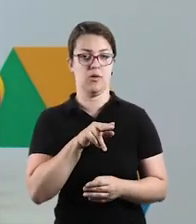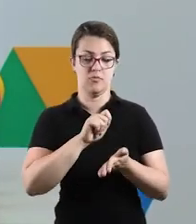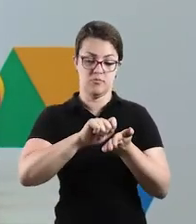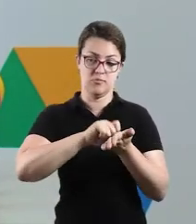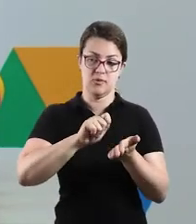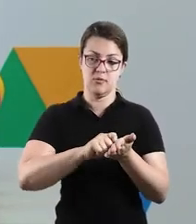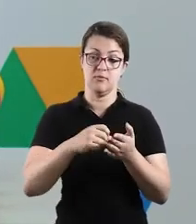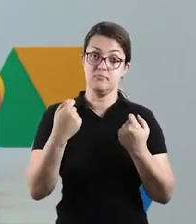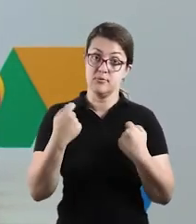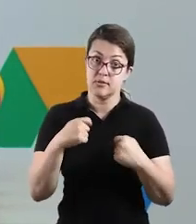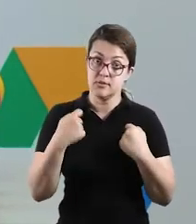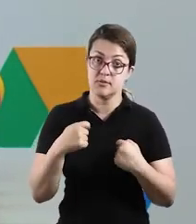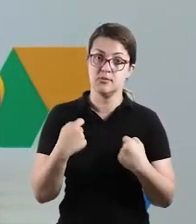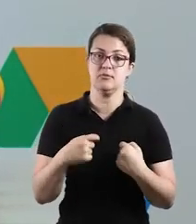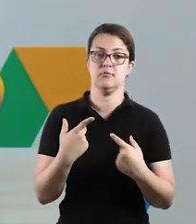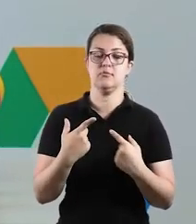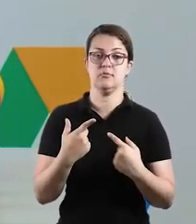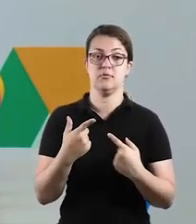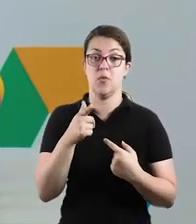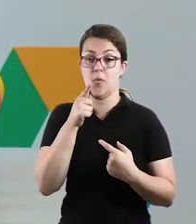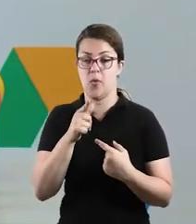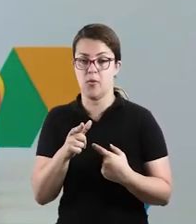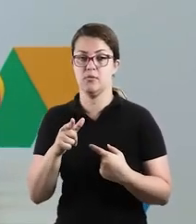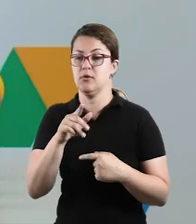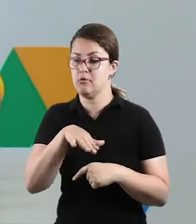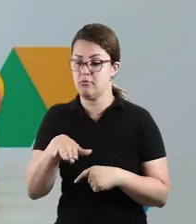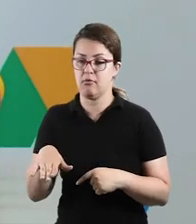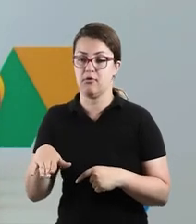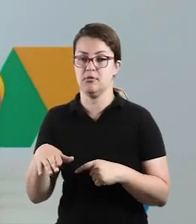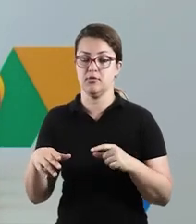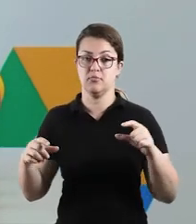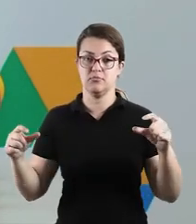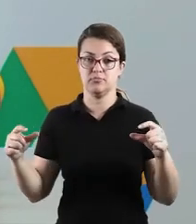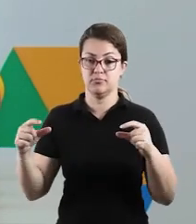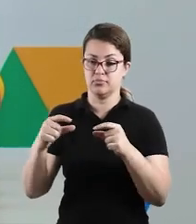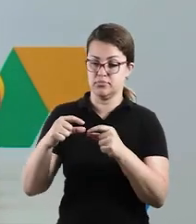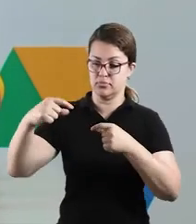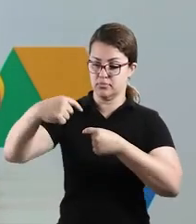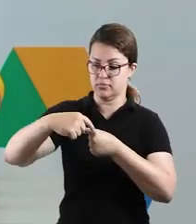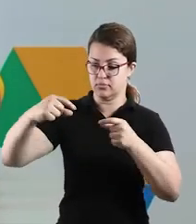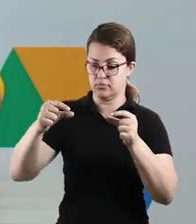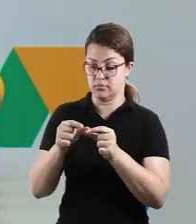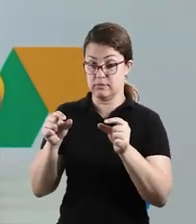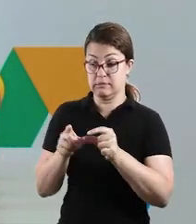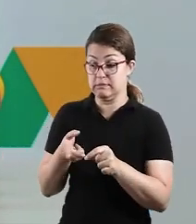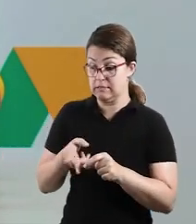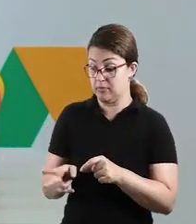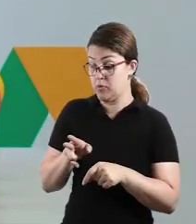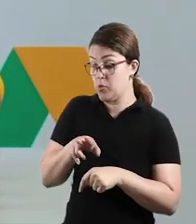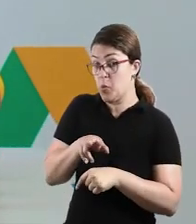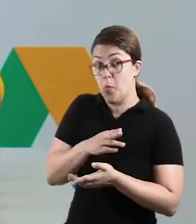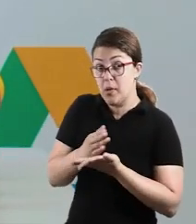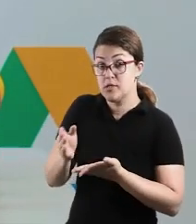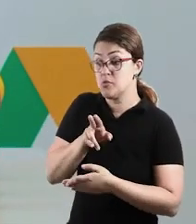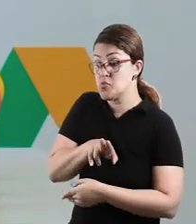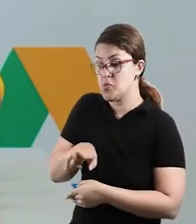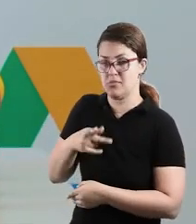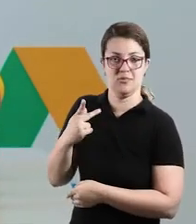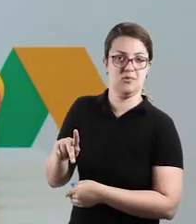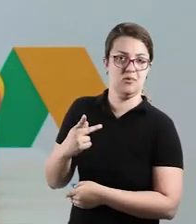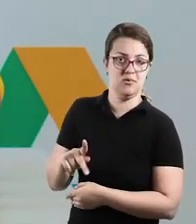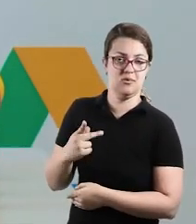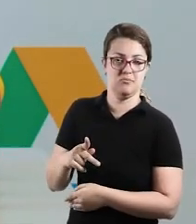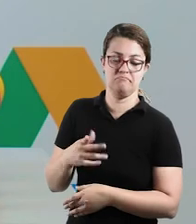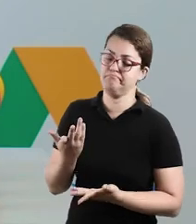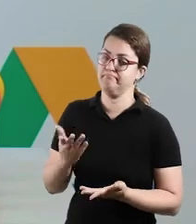no meio dos outros quebra-cabeças, que é para identificação. Eles sempre começam com o nome deles, para eles é mais fácil começar assim,